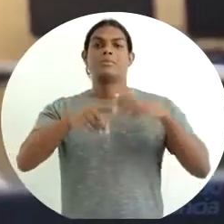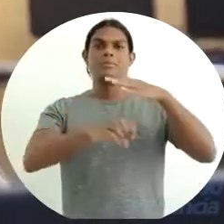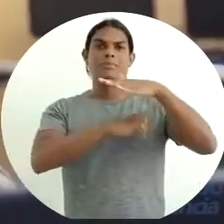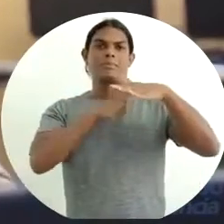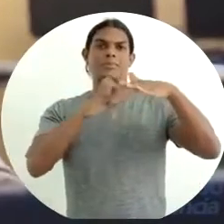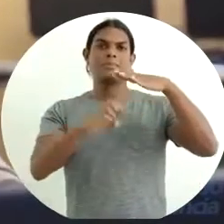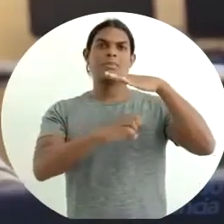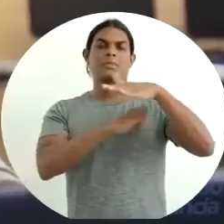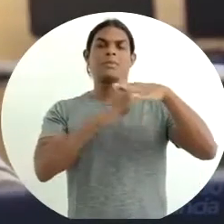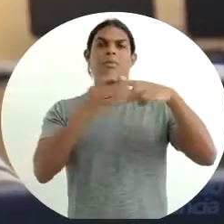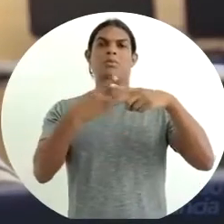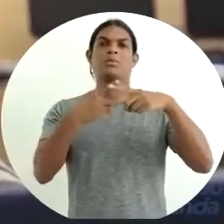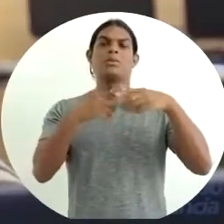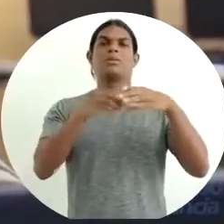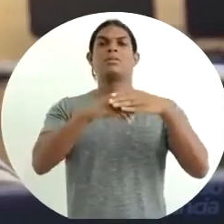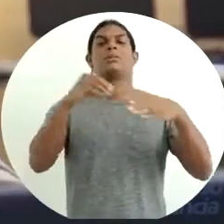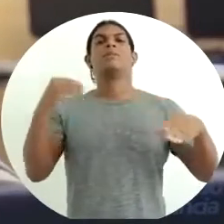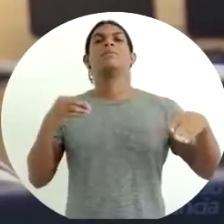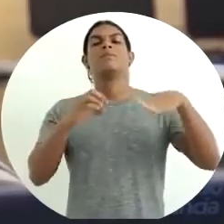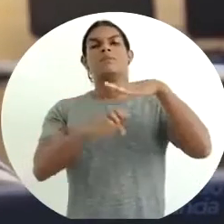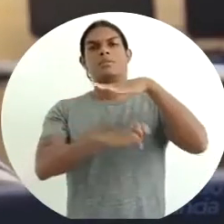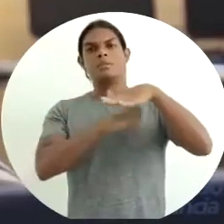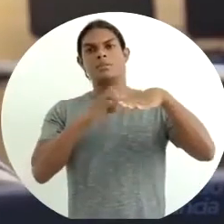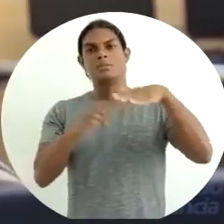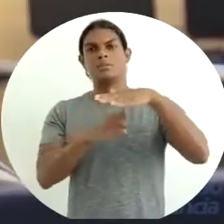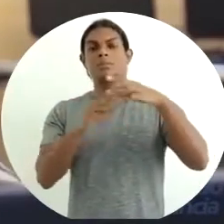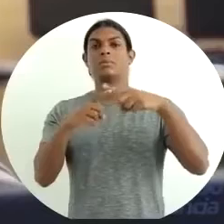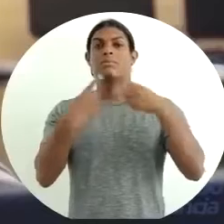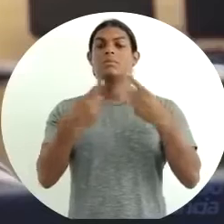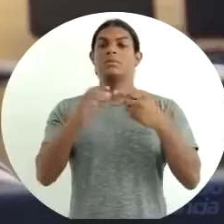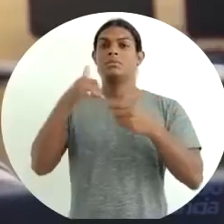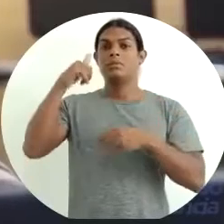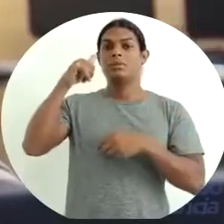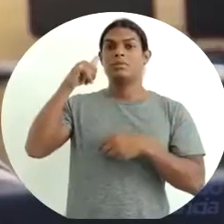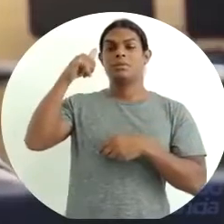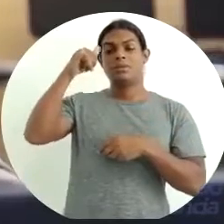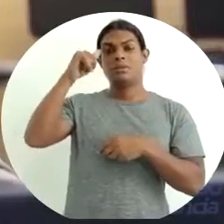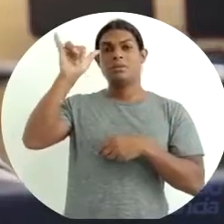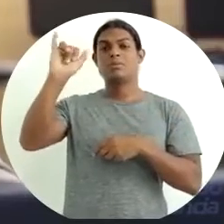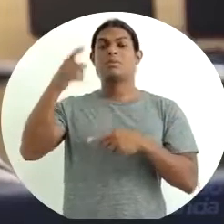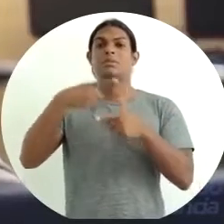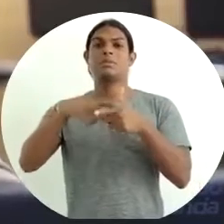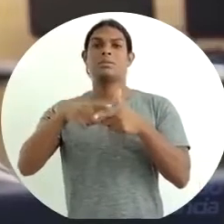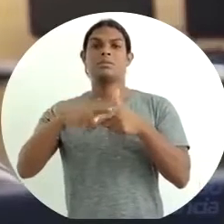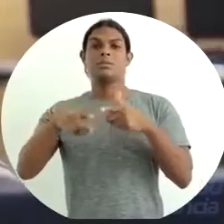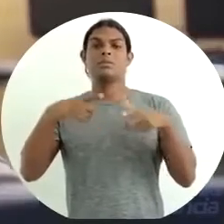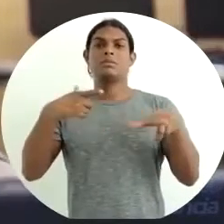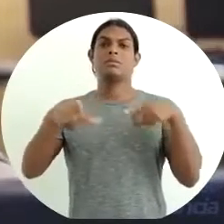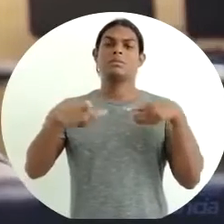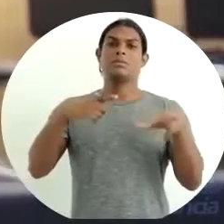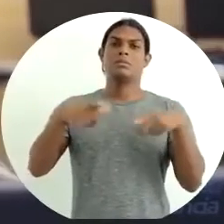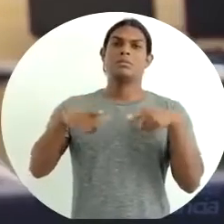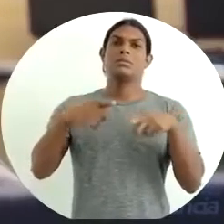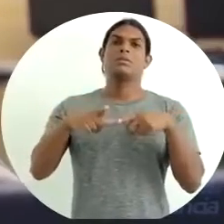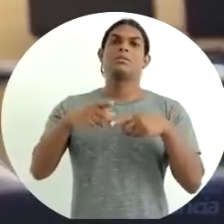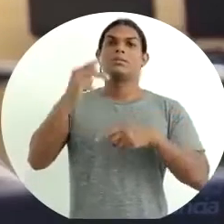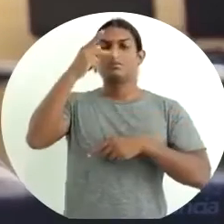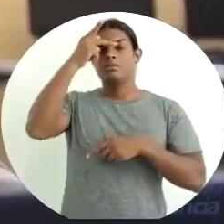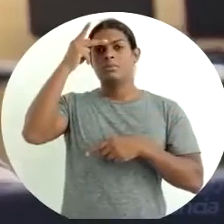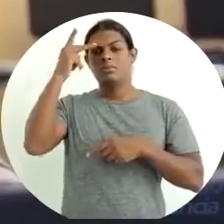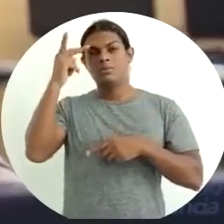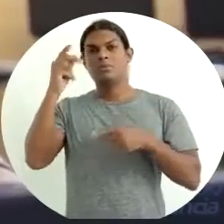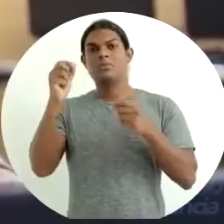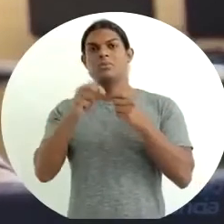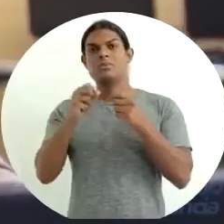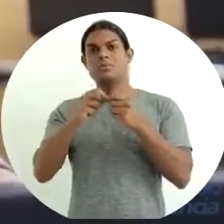trabalho, está fora do local de trabalho, mas para evitar um prejuízo para a empresa, o empregado executa um tipo de atividade e essa atividade ele vem sofrer